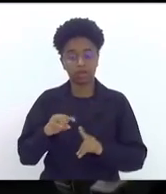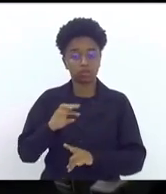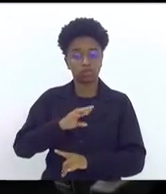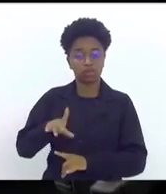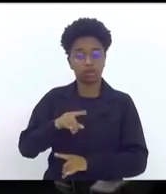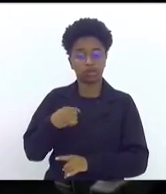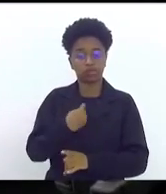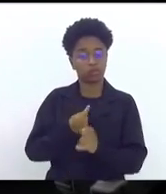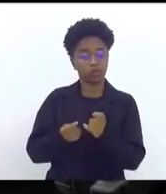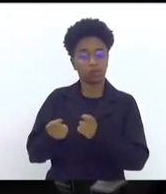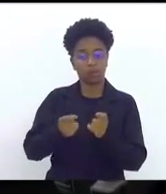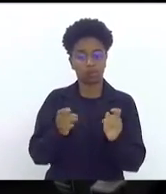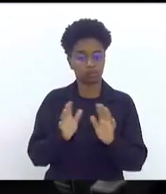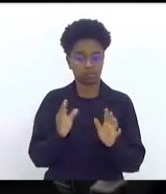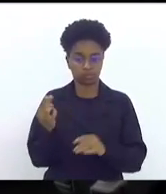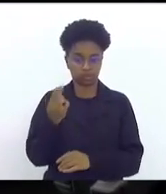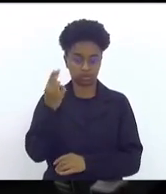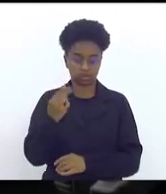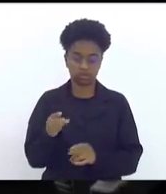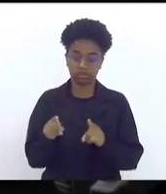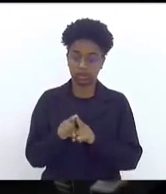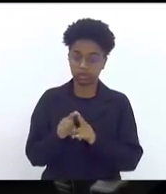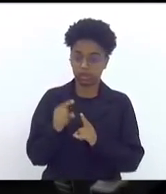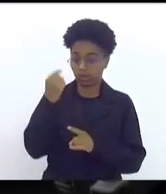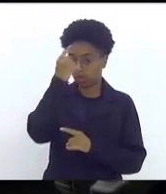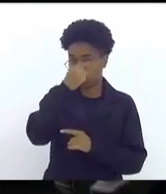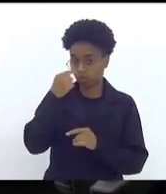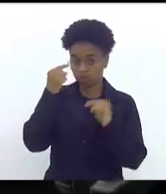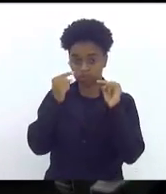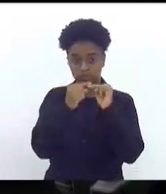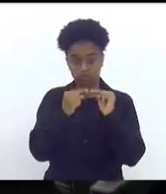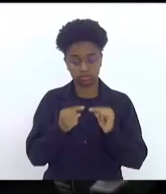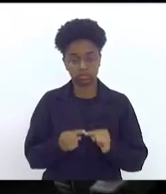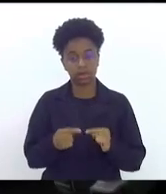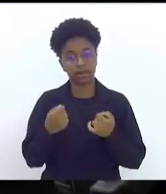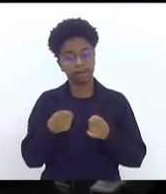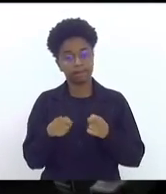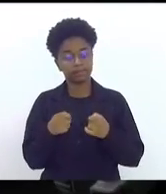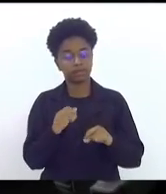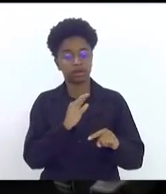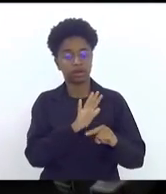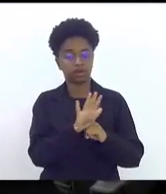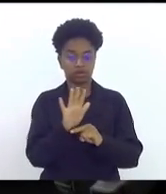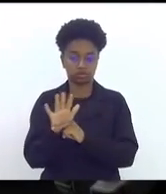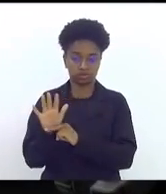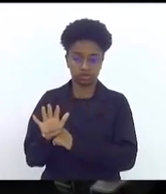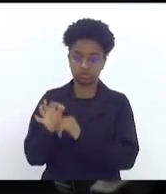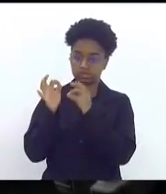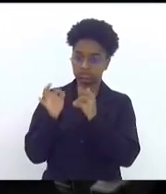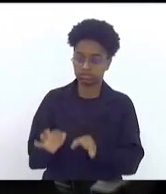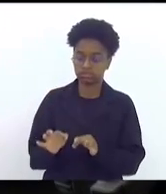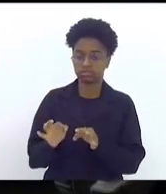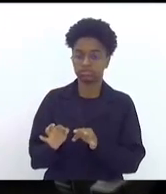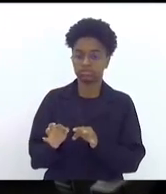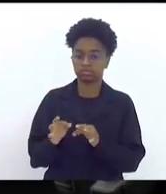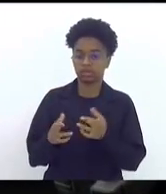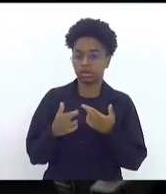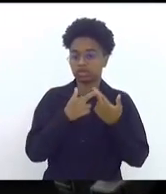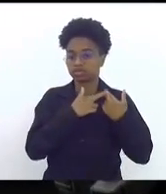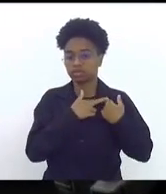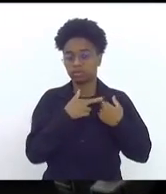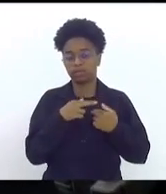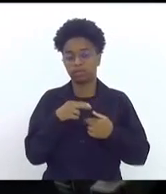funcione. O reconhecimento de pessoas, como visto, deve contribuir para a correta atribuição de responsabilidade